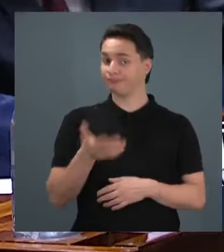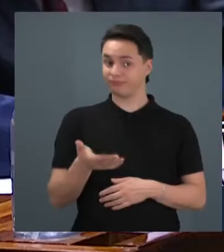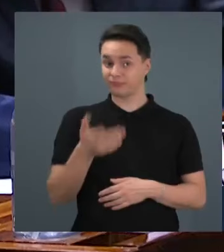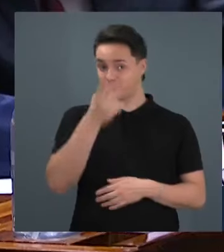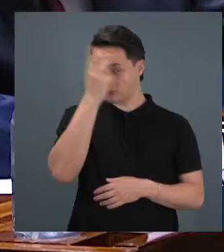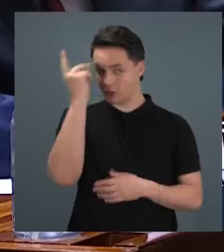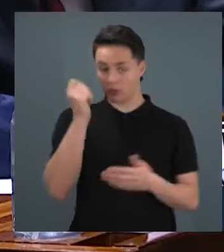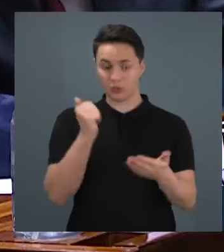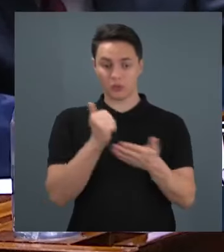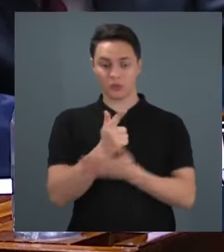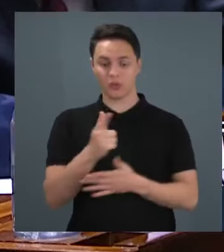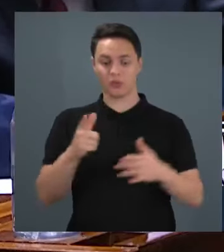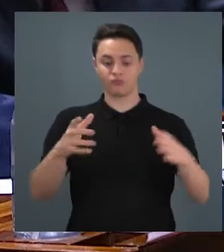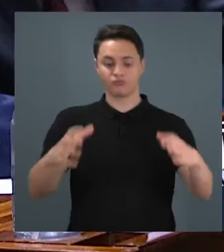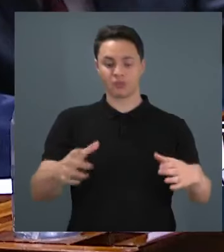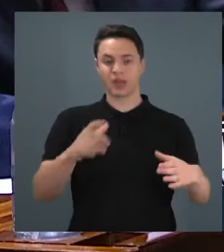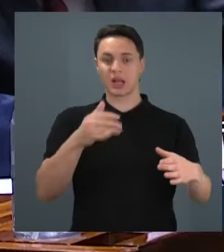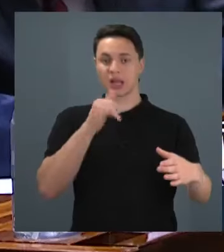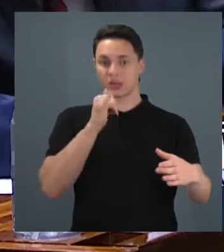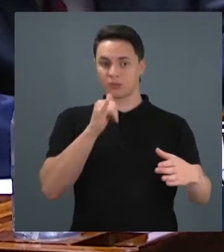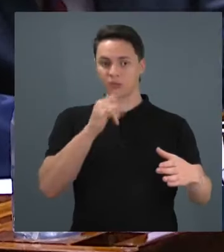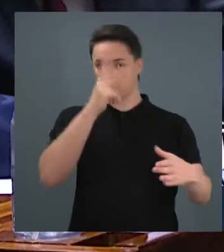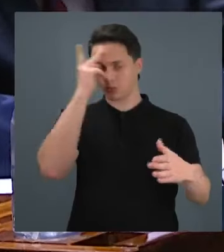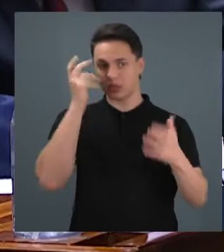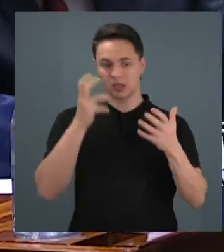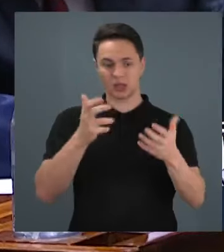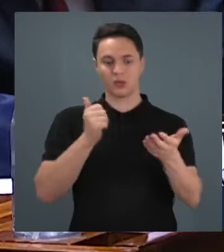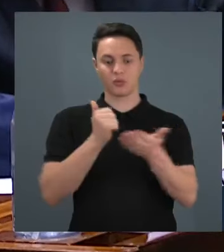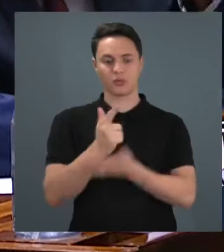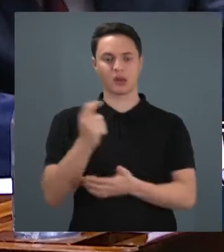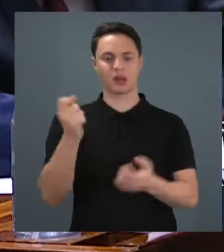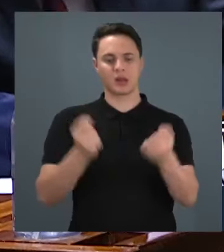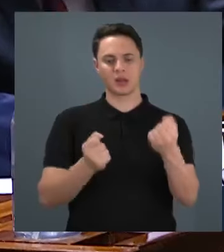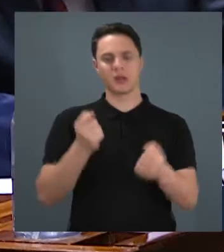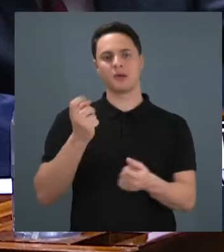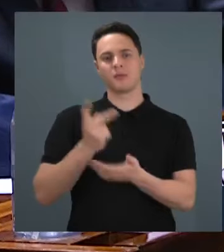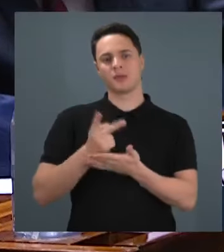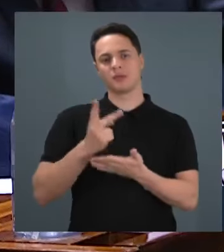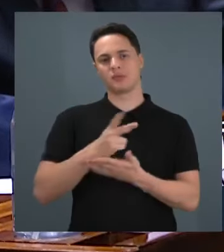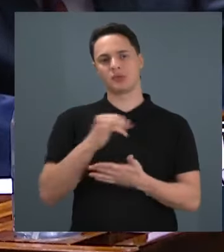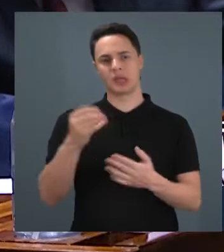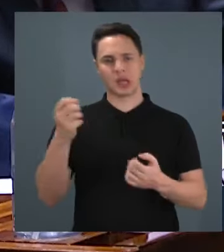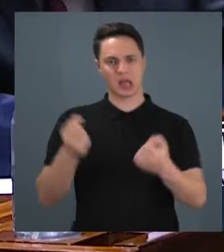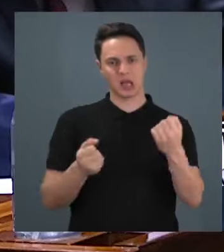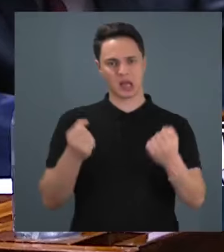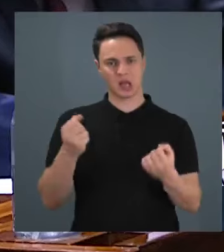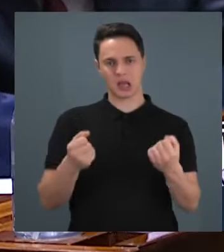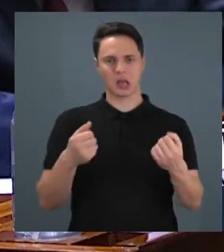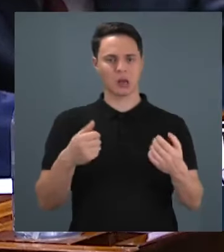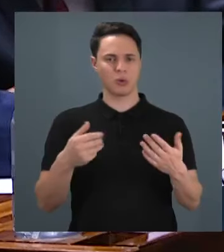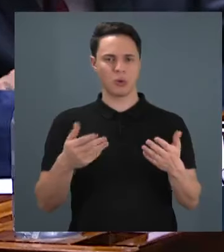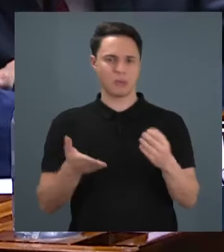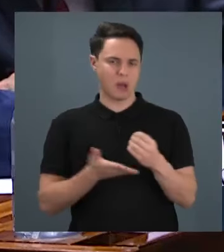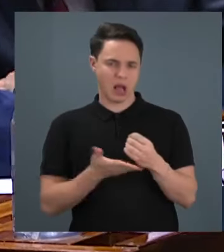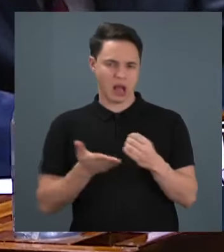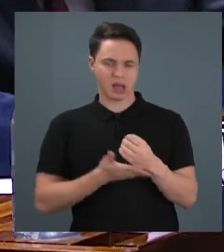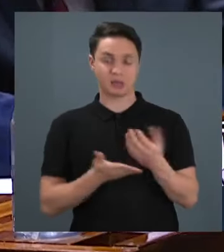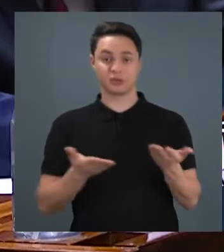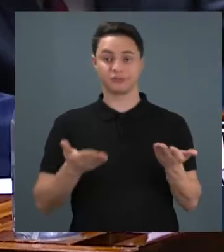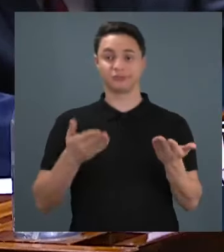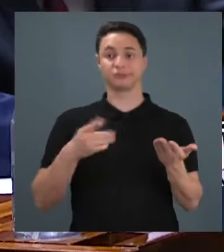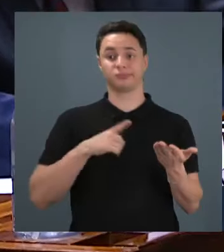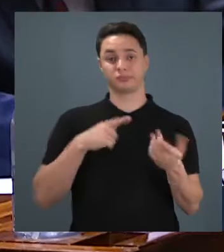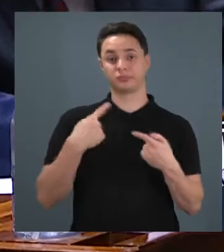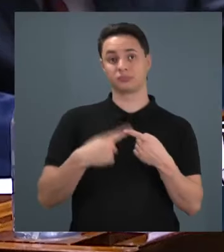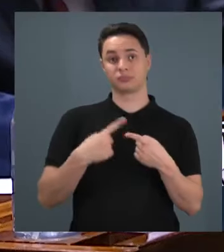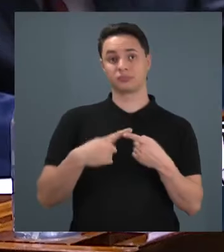um eletrodoméstico, quem quer comprar um carro, mesmo que seja um carro popular, vai pagar mais, porque é o que impacta